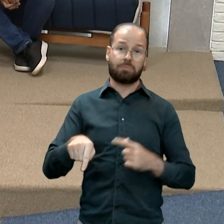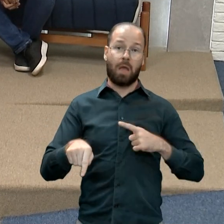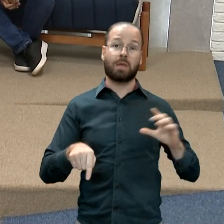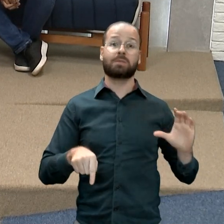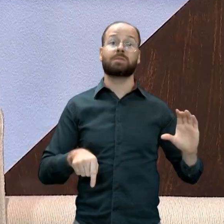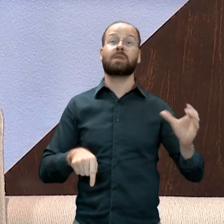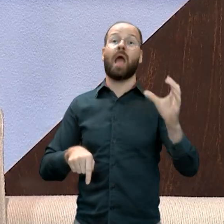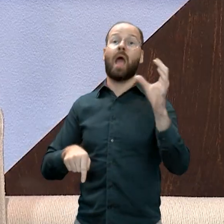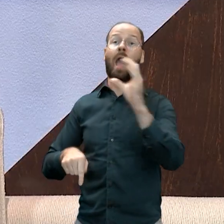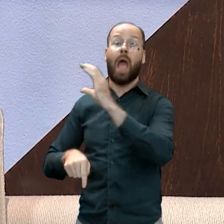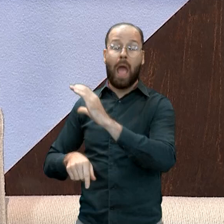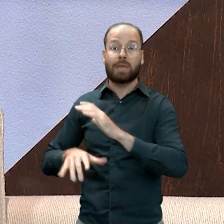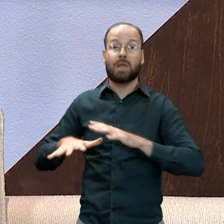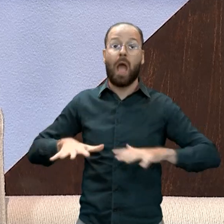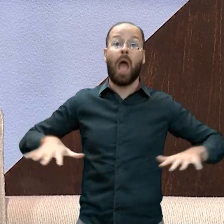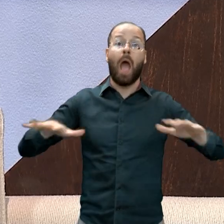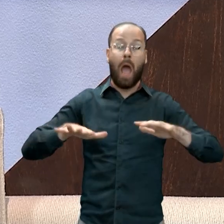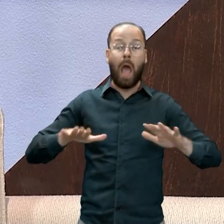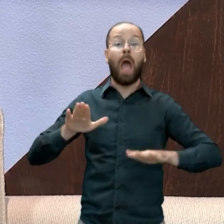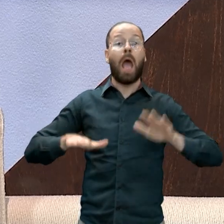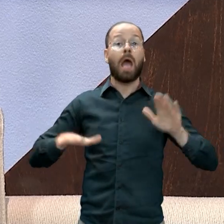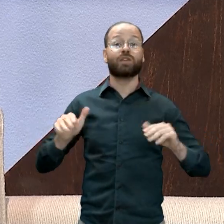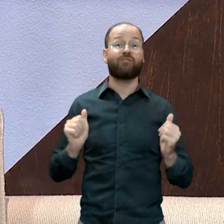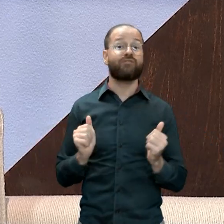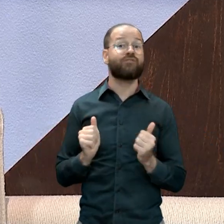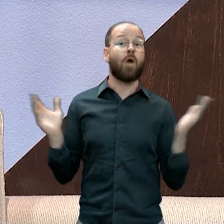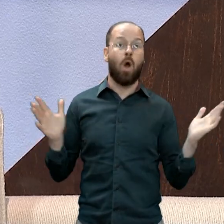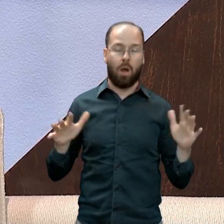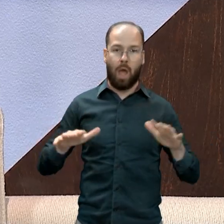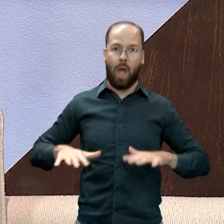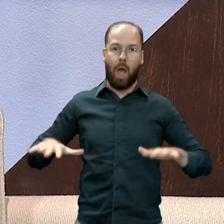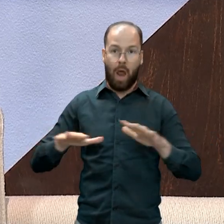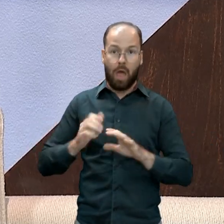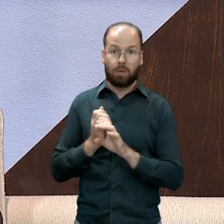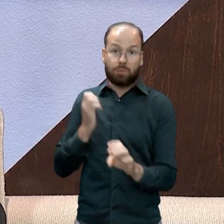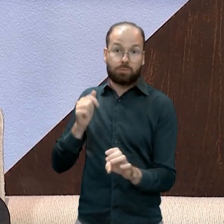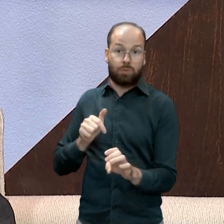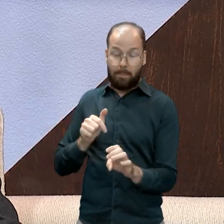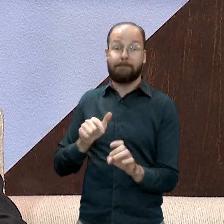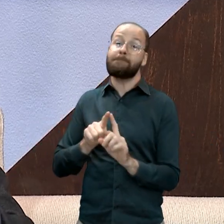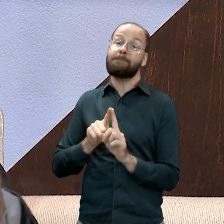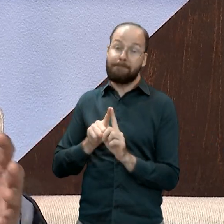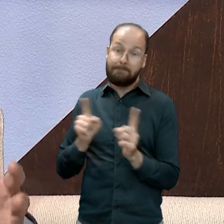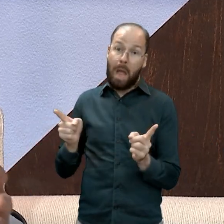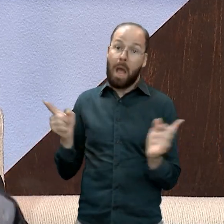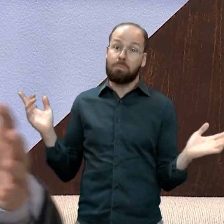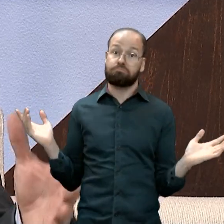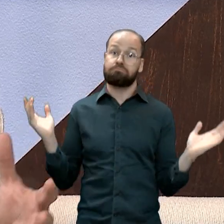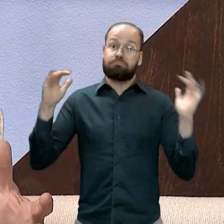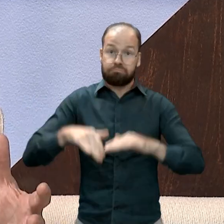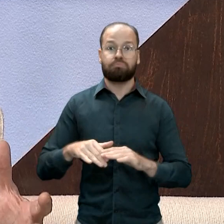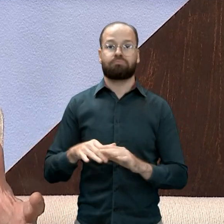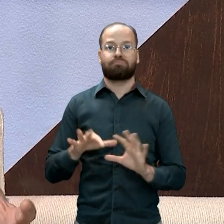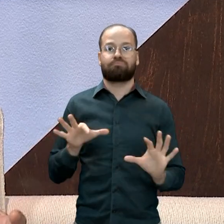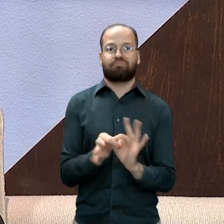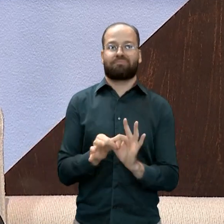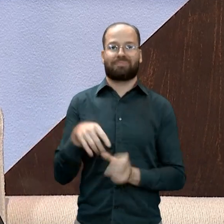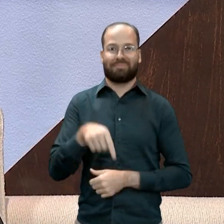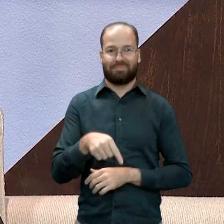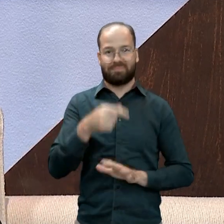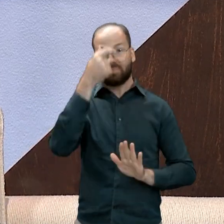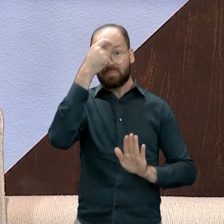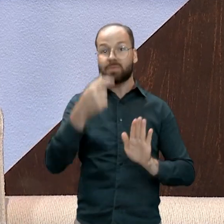vezes estão fora da engenharia civil, mas que com a ampliação desse do campo científico, né,